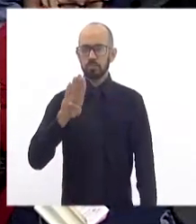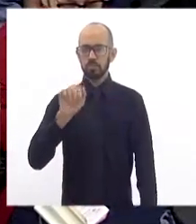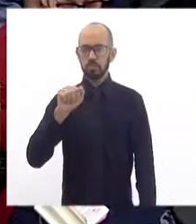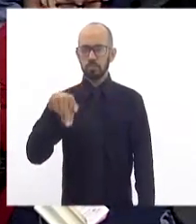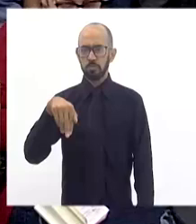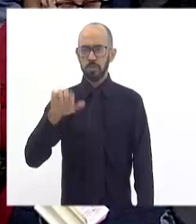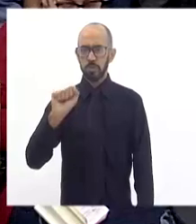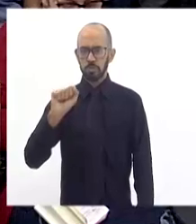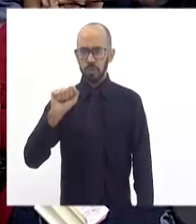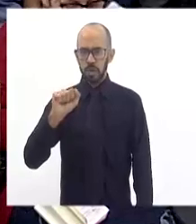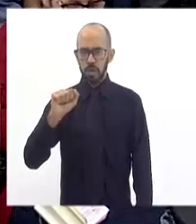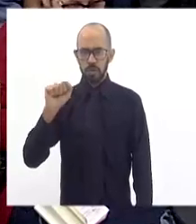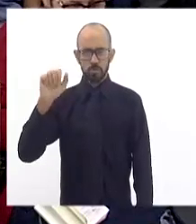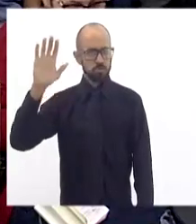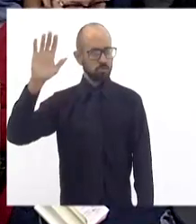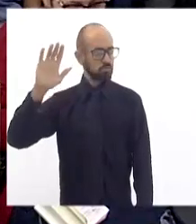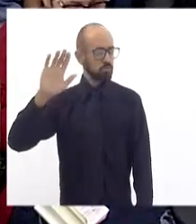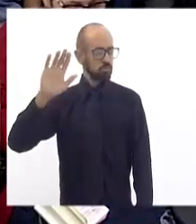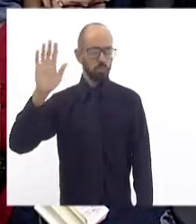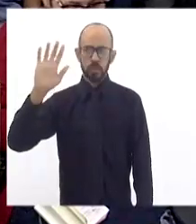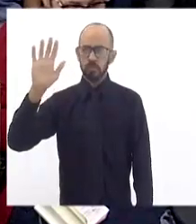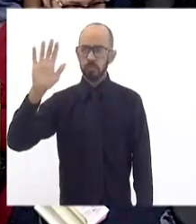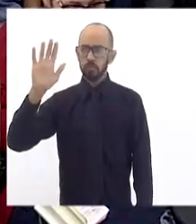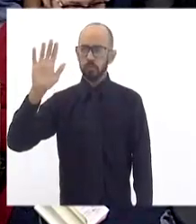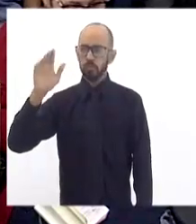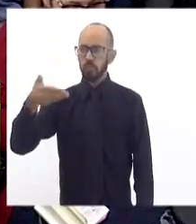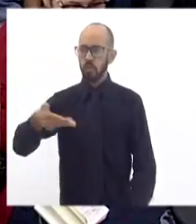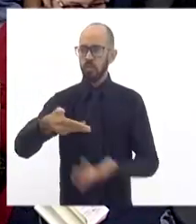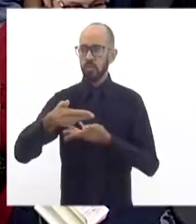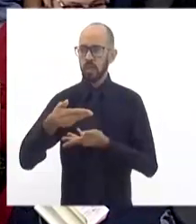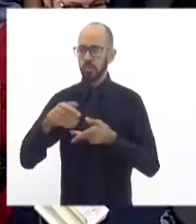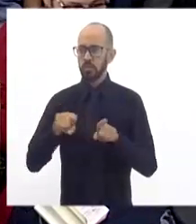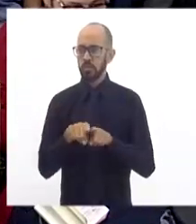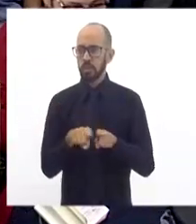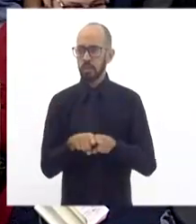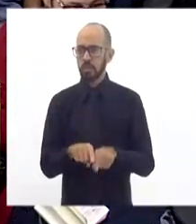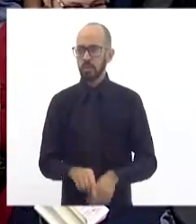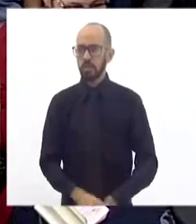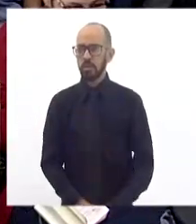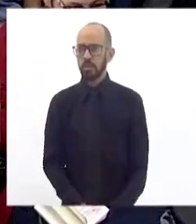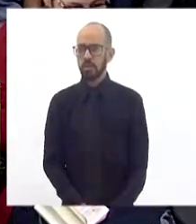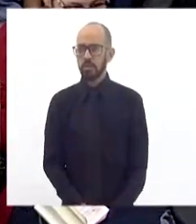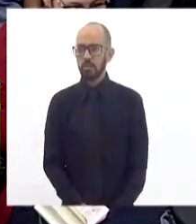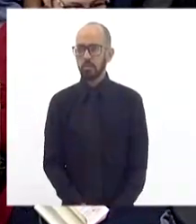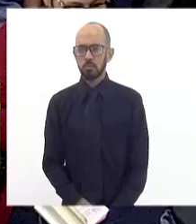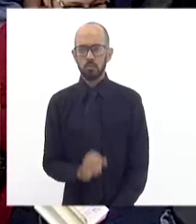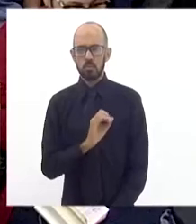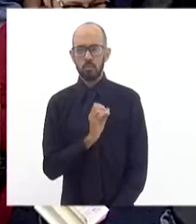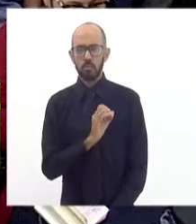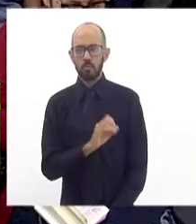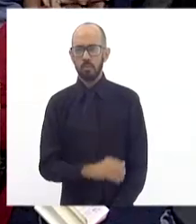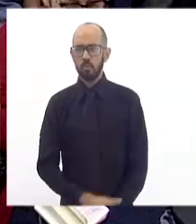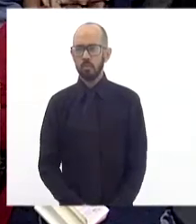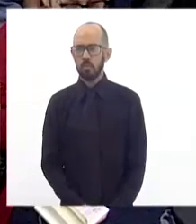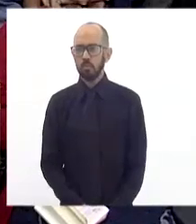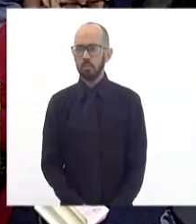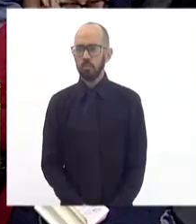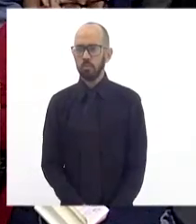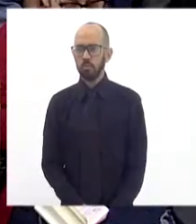ou Perdoado Fortunato foi convidado a resposta